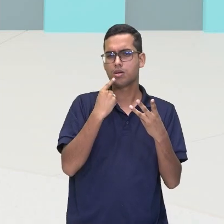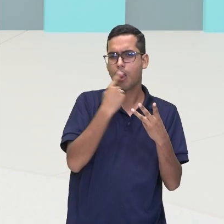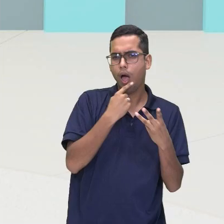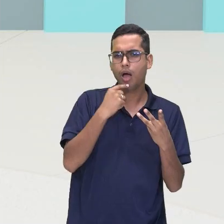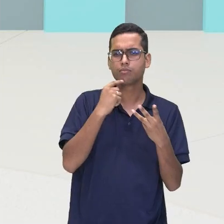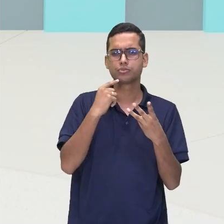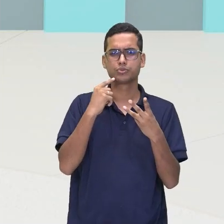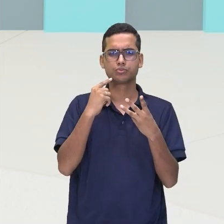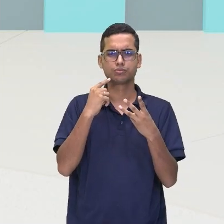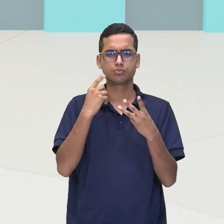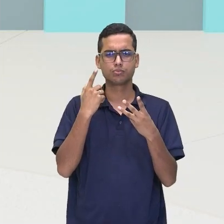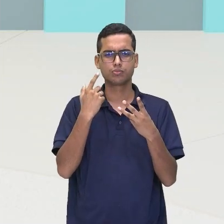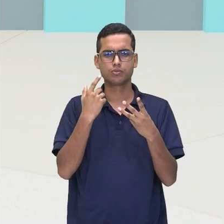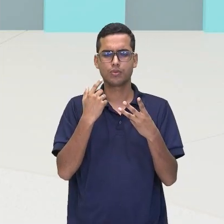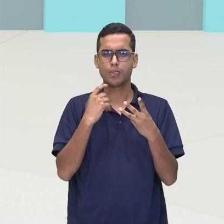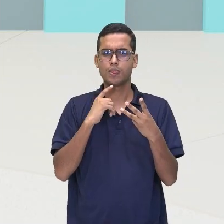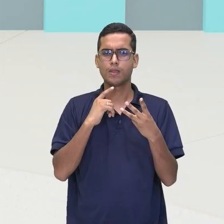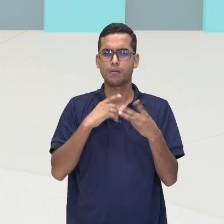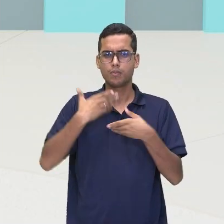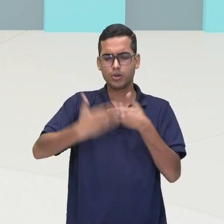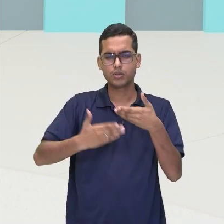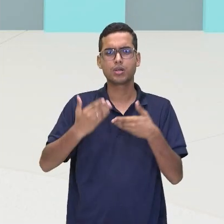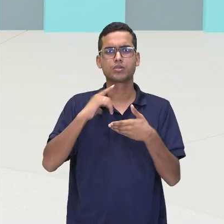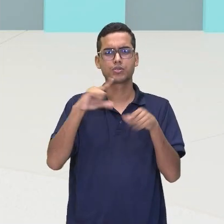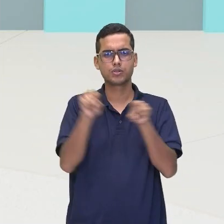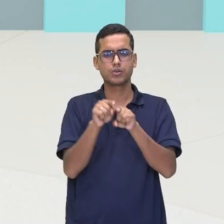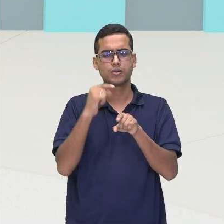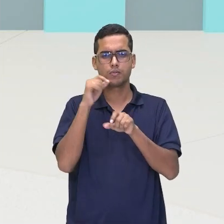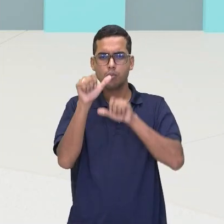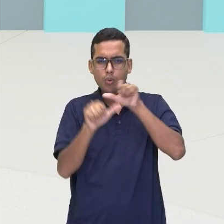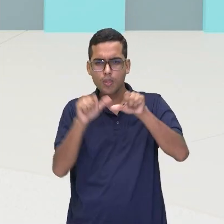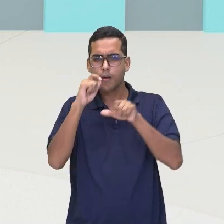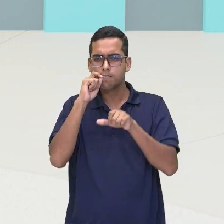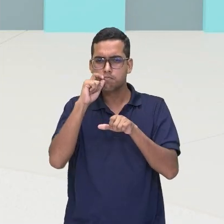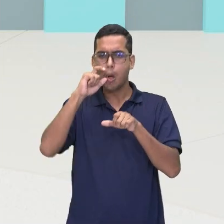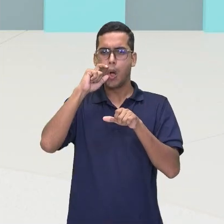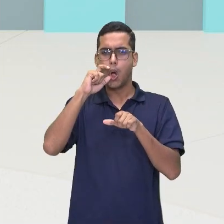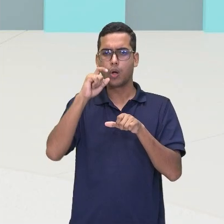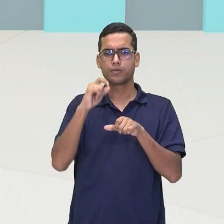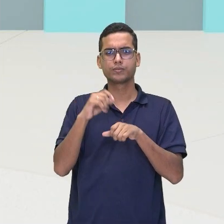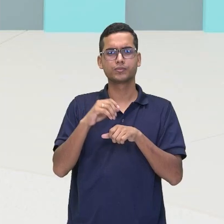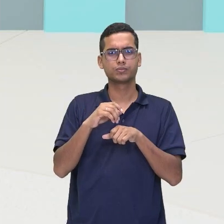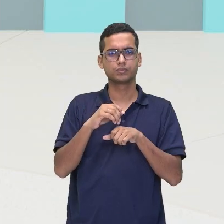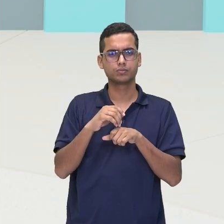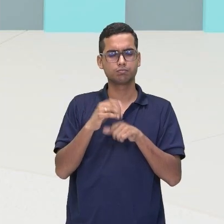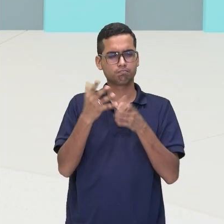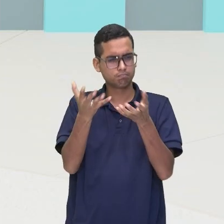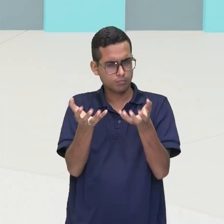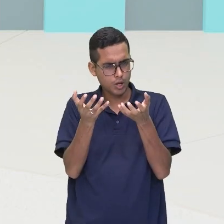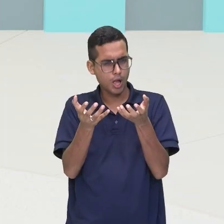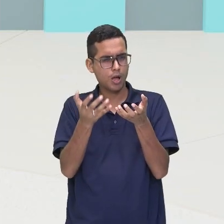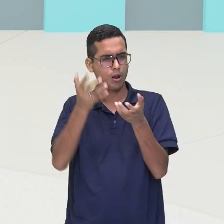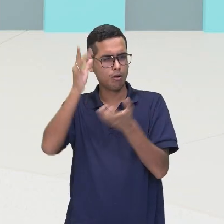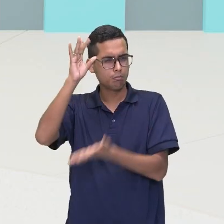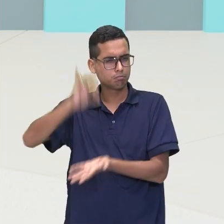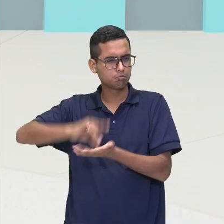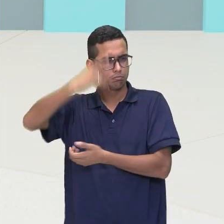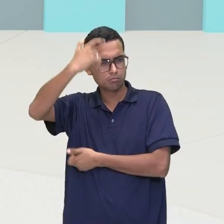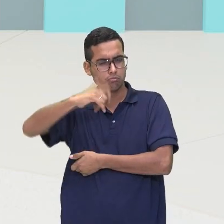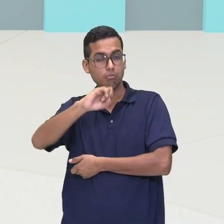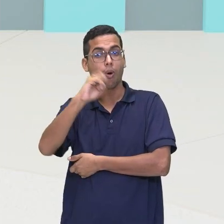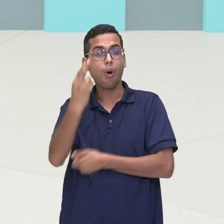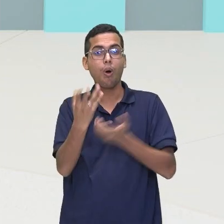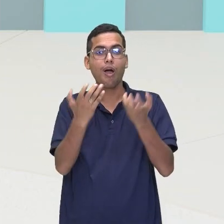está mudando? A sua essência realmente é você? Ou é apenas mais um